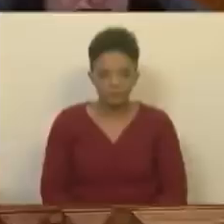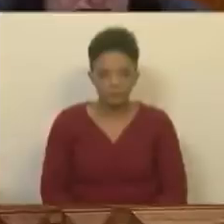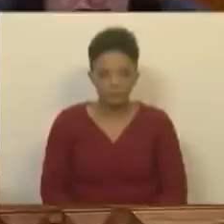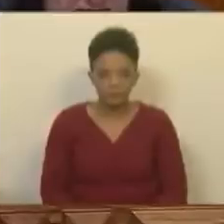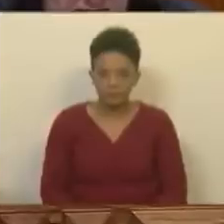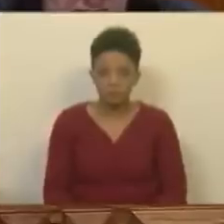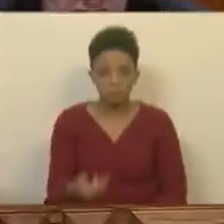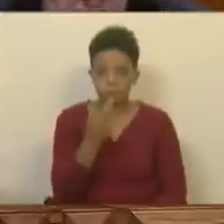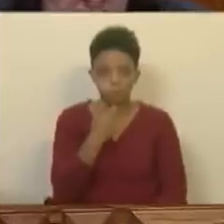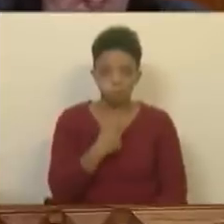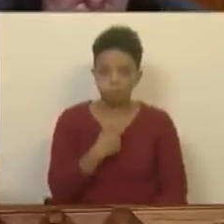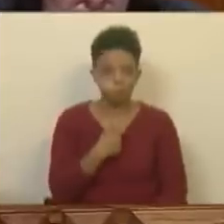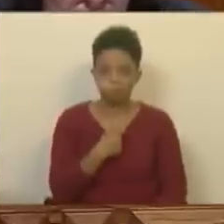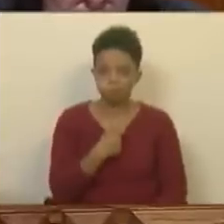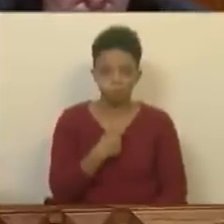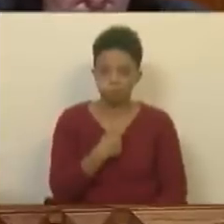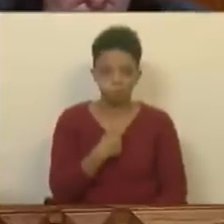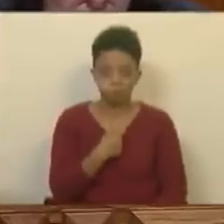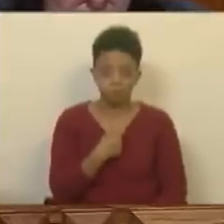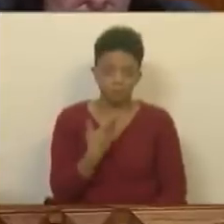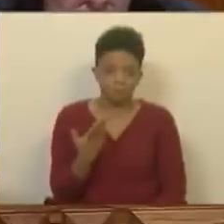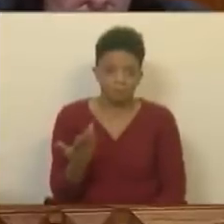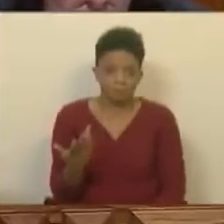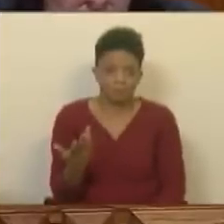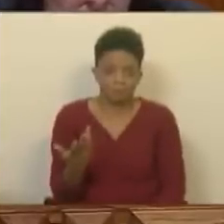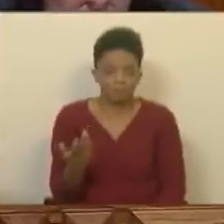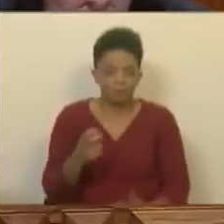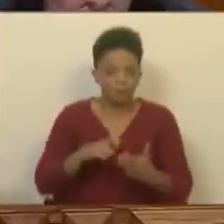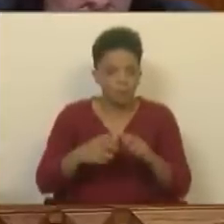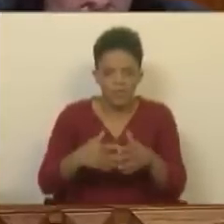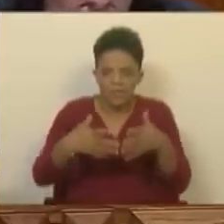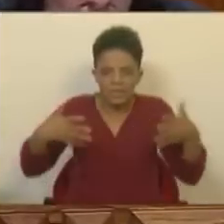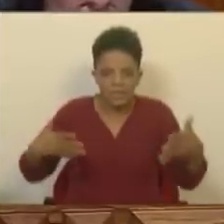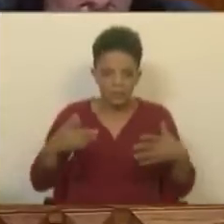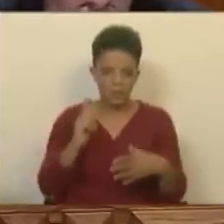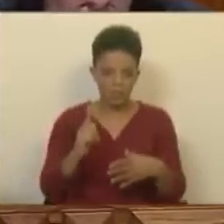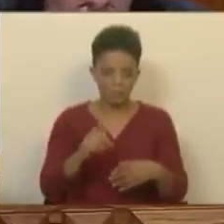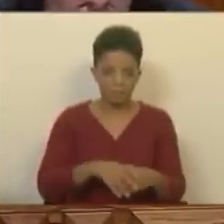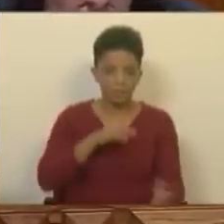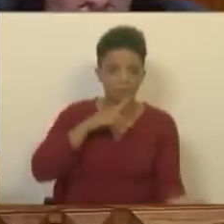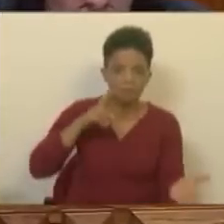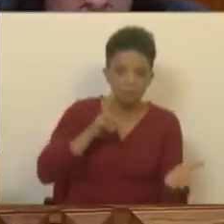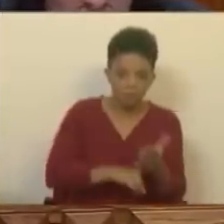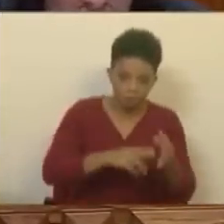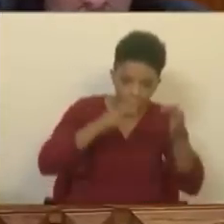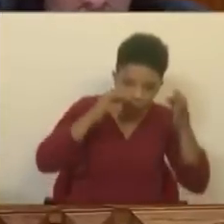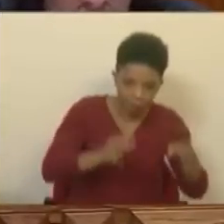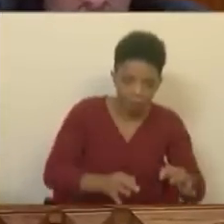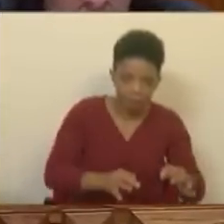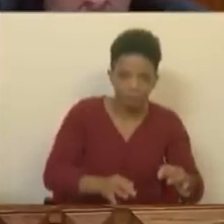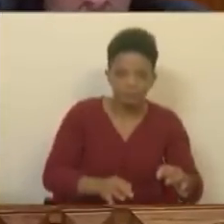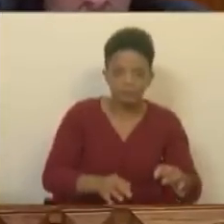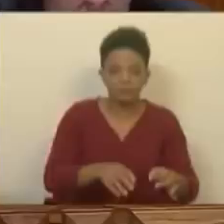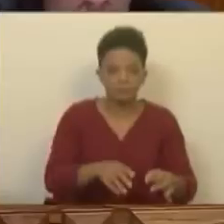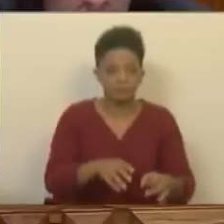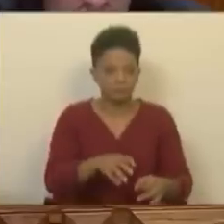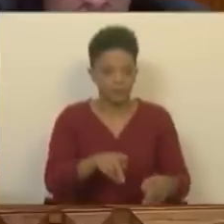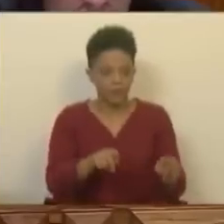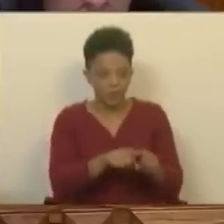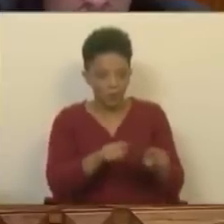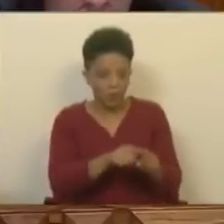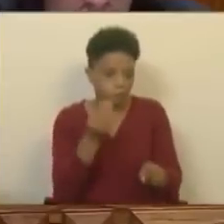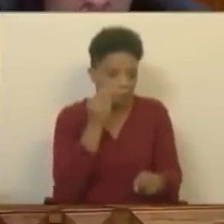não escondem e por esses são os dois grandes problemas a realidade de fundo não consegue